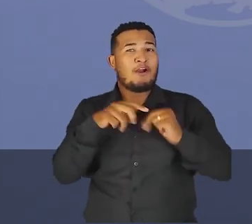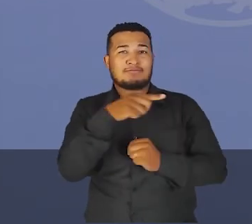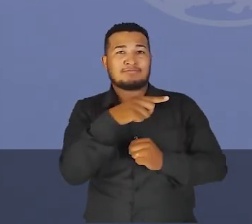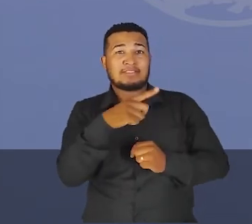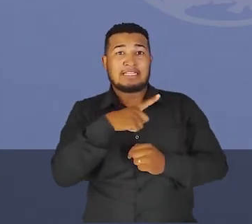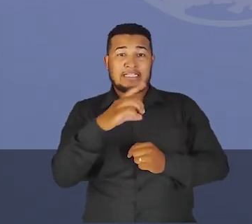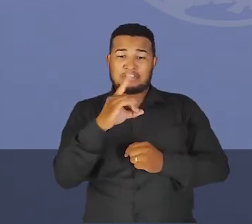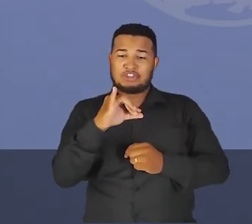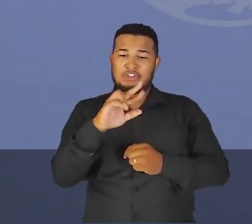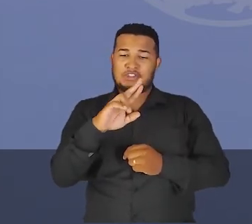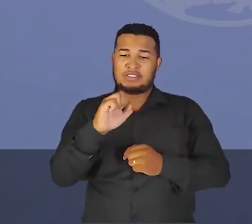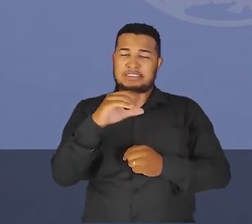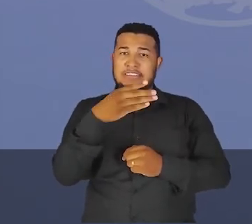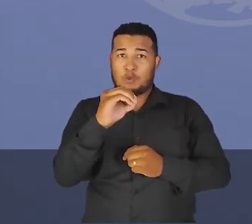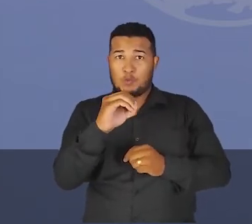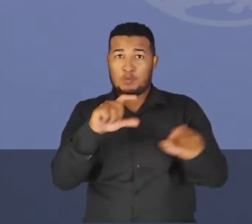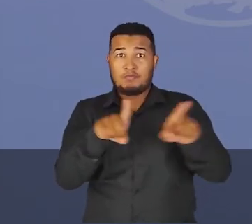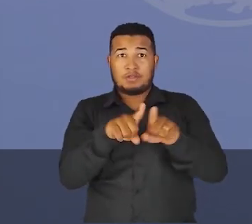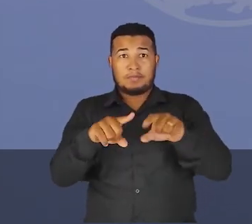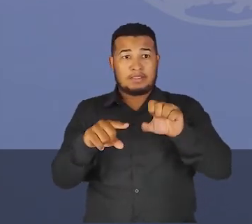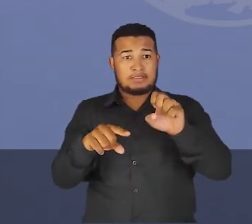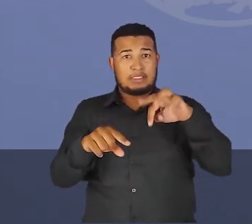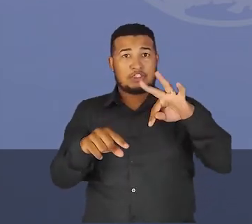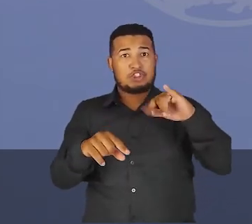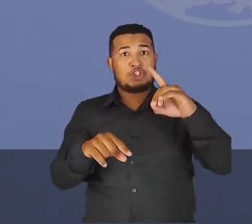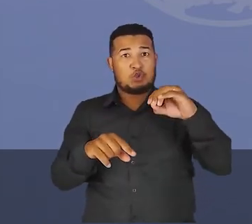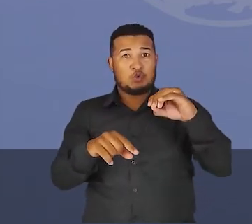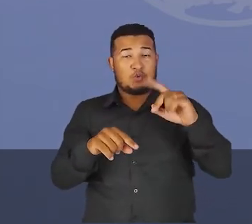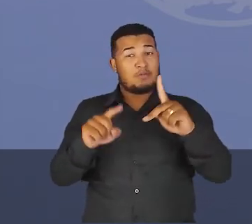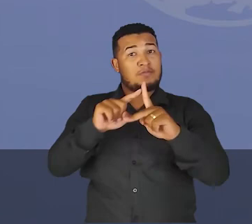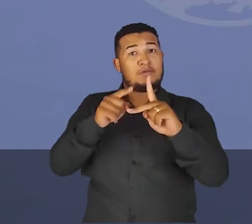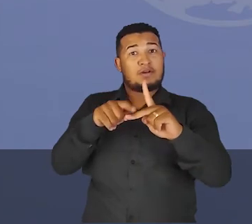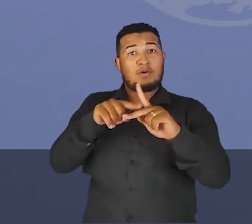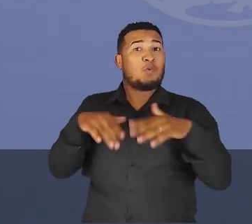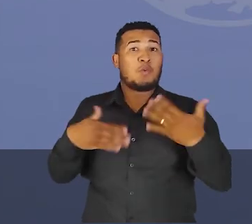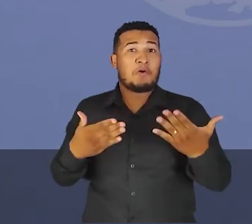mesma direção e o mesmo sentido. Então, o ângulo entre eles é zero.